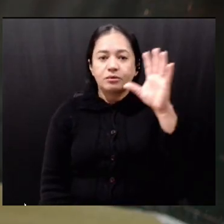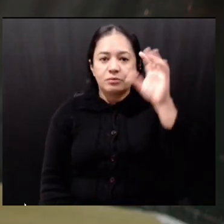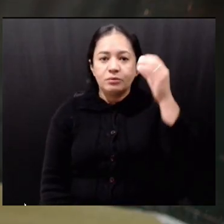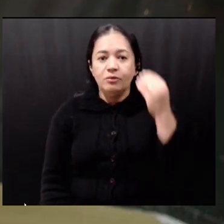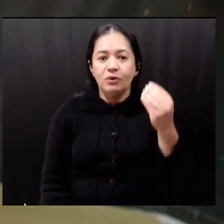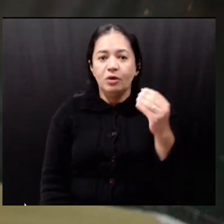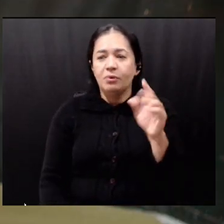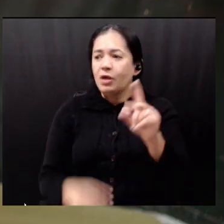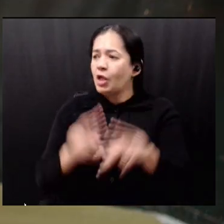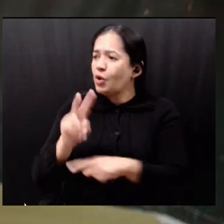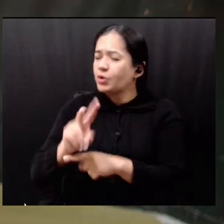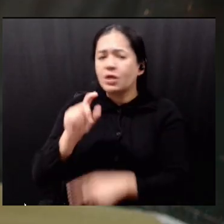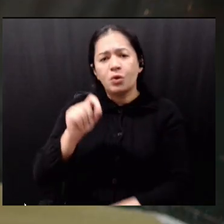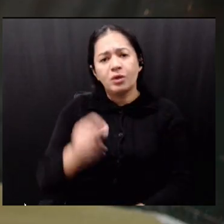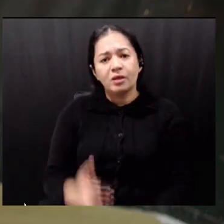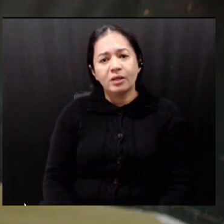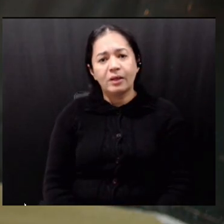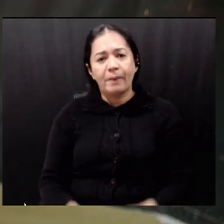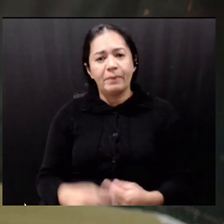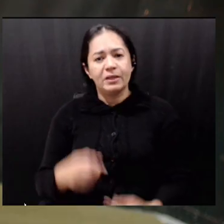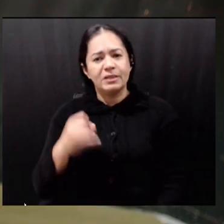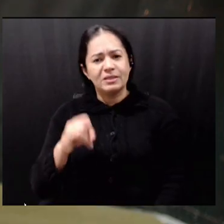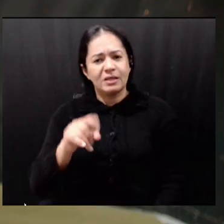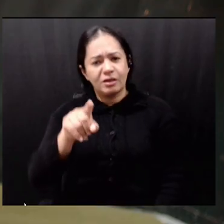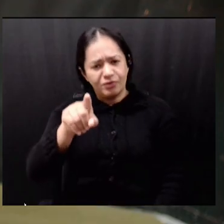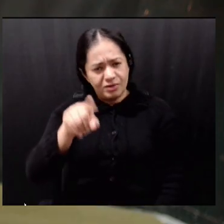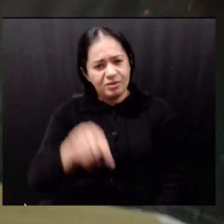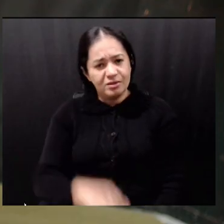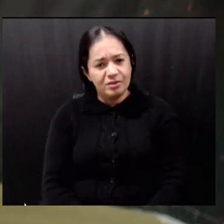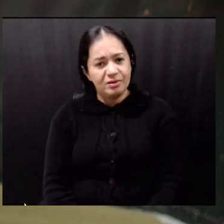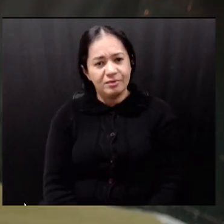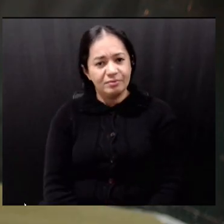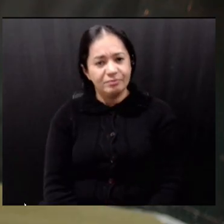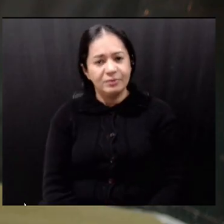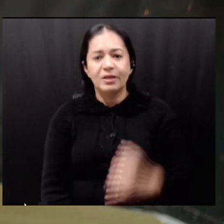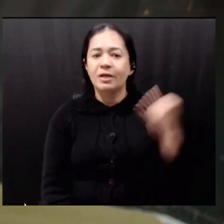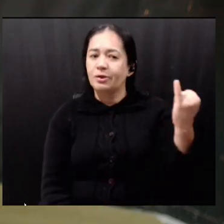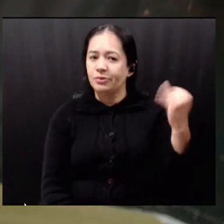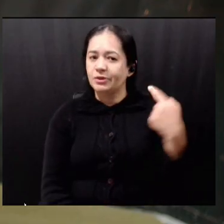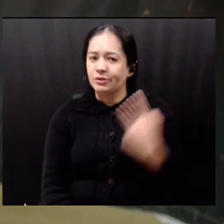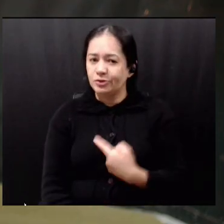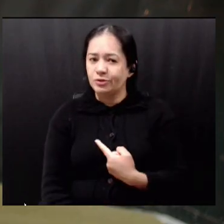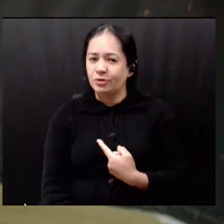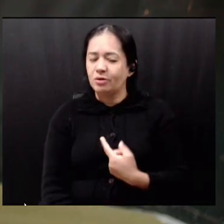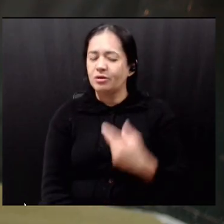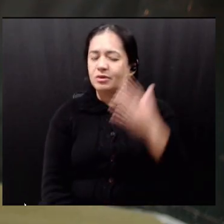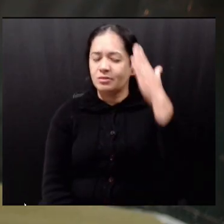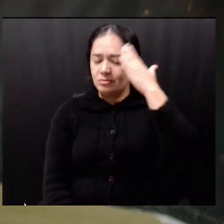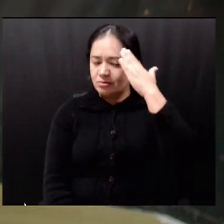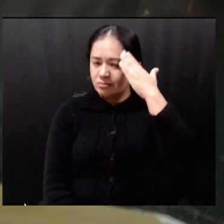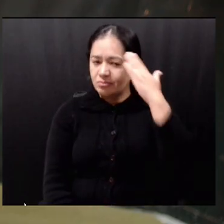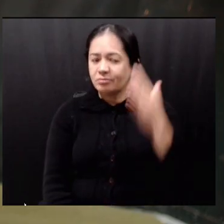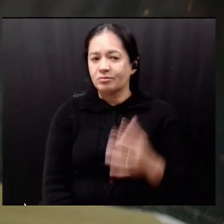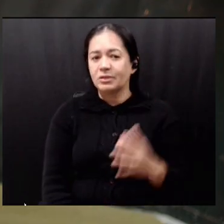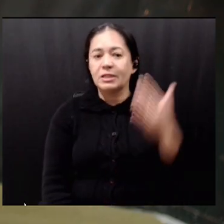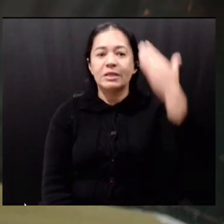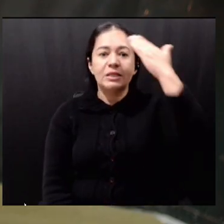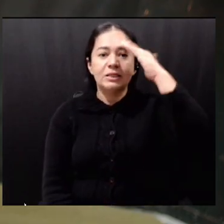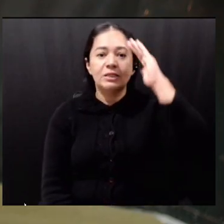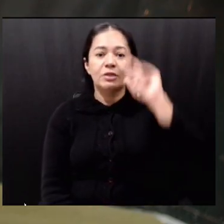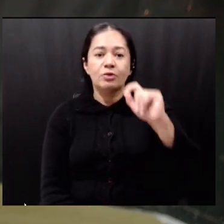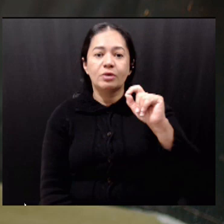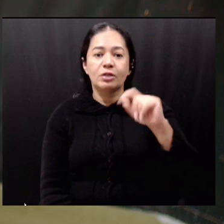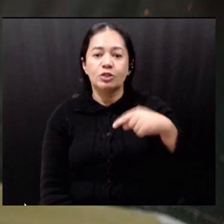quê aqui? Mas será que é você mesmo? Não é? É importante a gente ter essa analogia e entender que, às vezes, quando a gente entrega